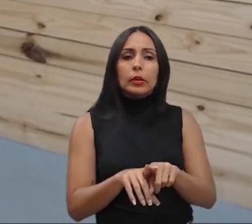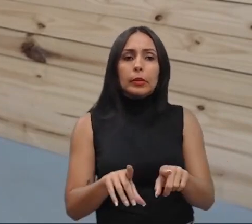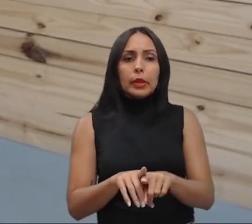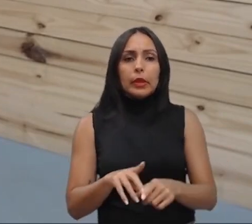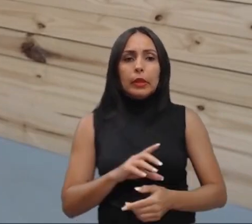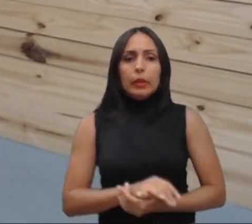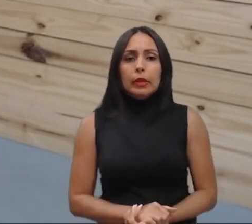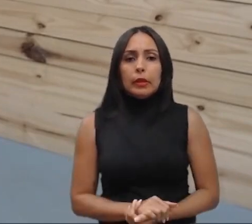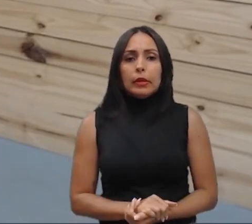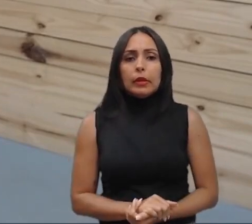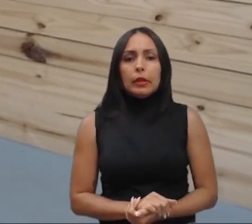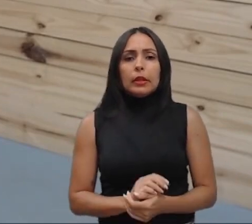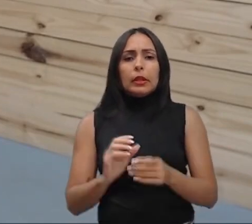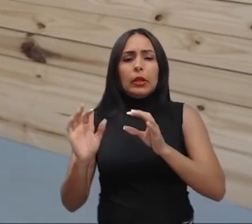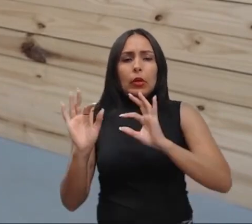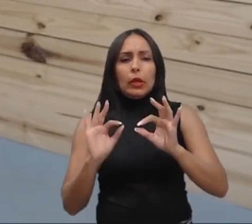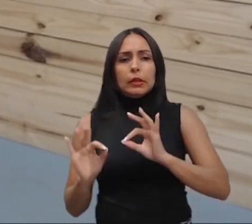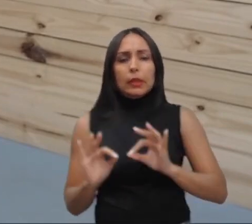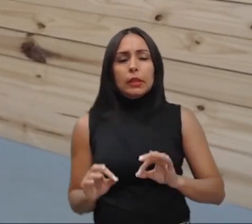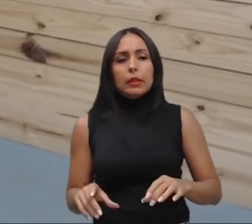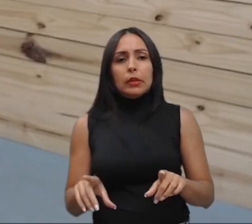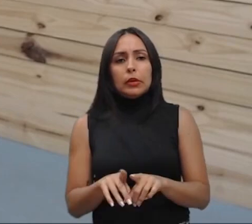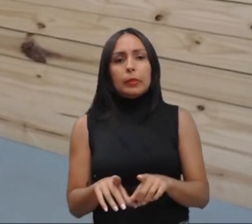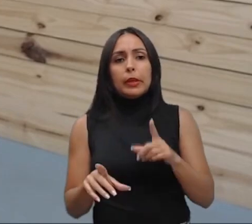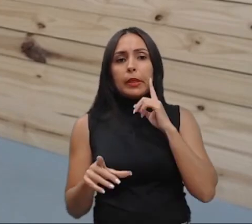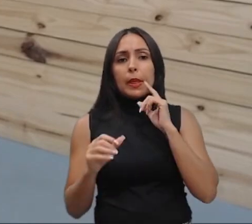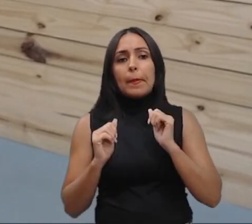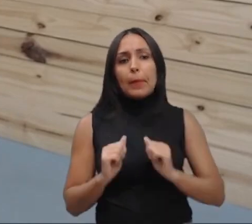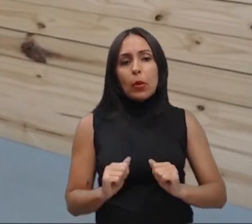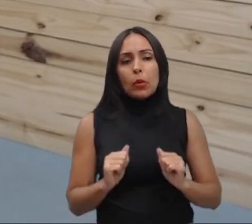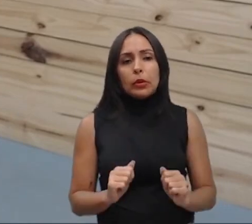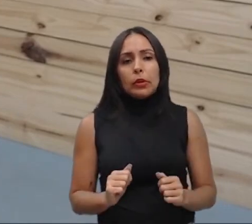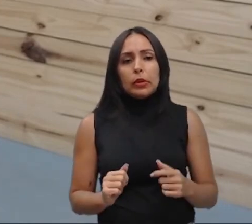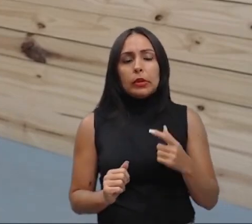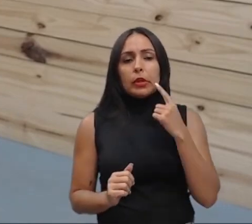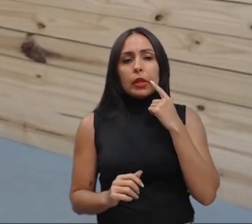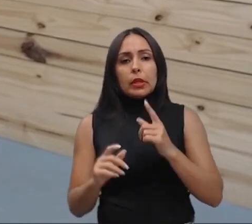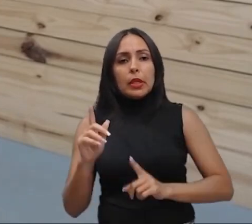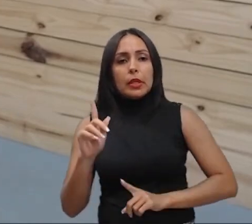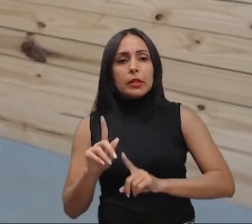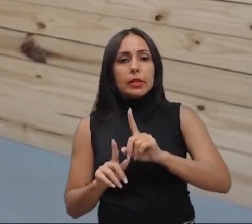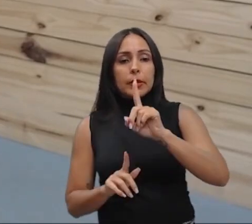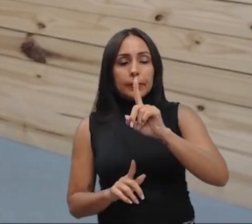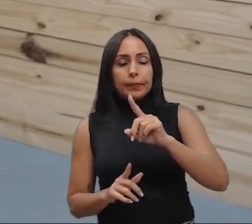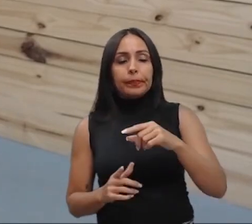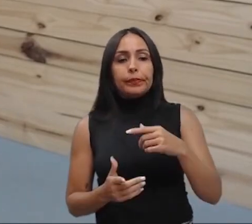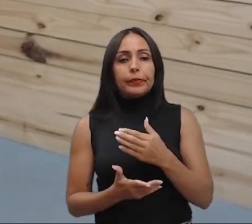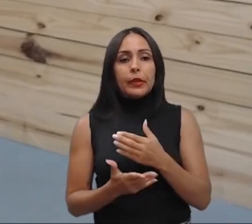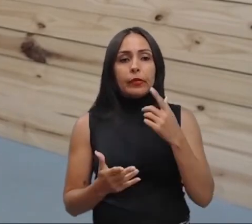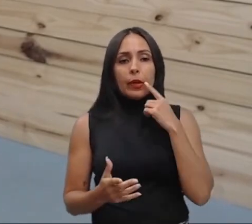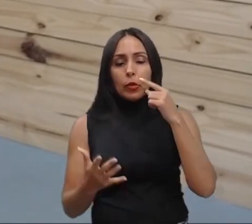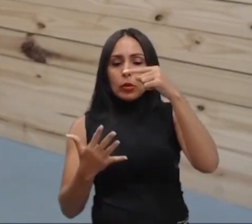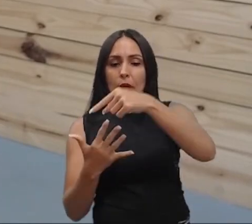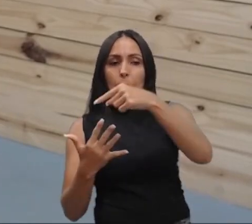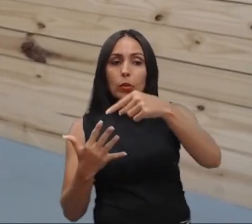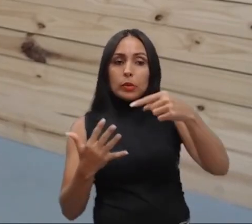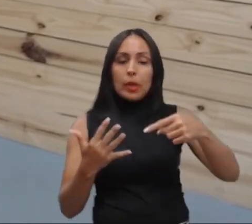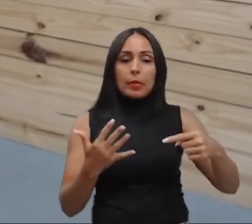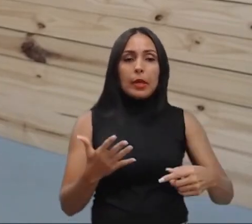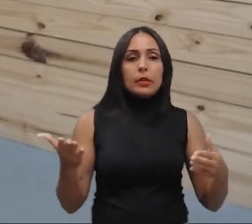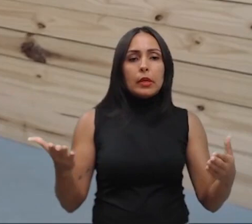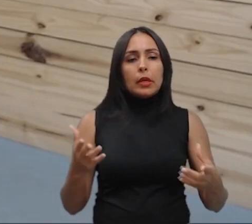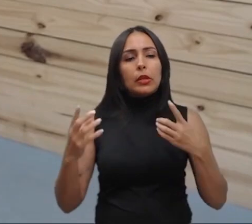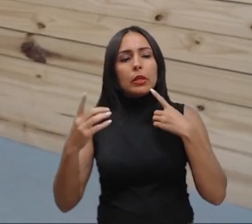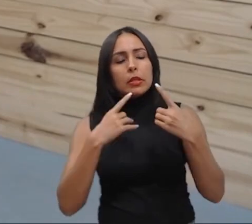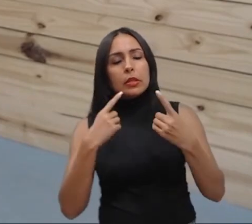formas de captação de recursos que você pode estar conhecendo. Nós fazemos alguns apontamentos aqui, nesse diálogo que a gente